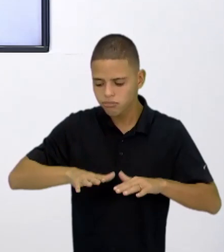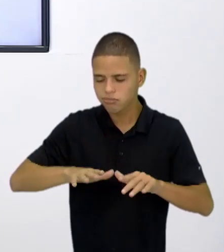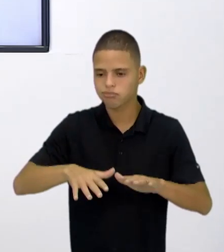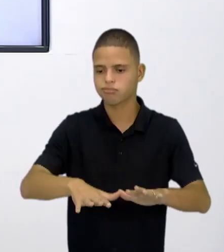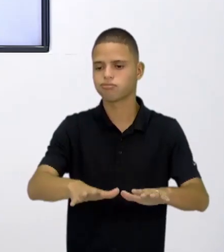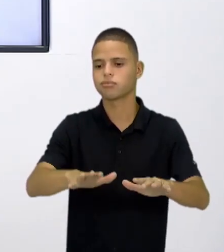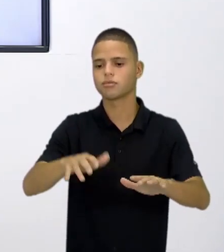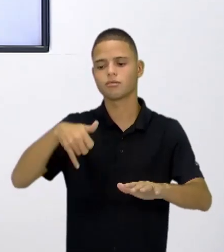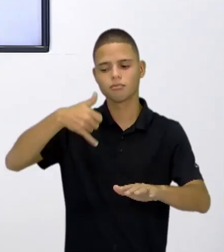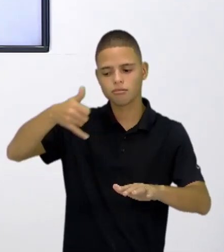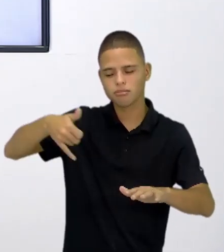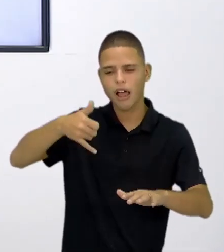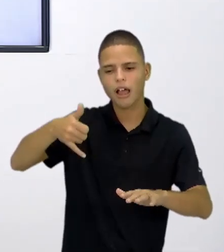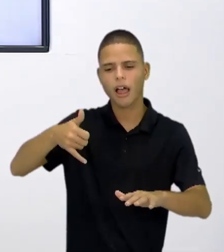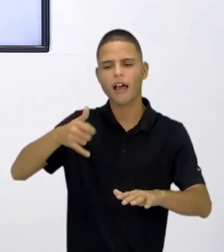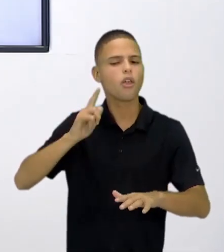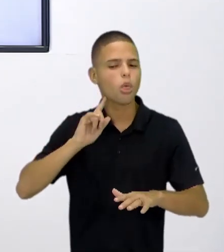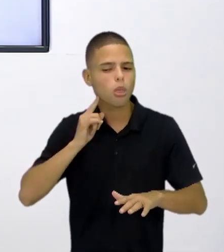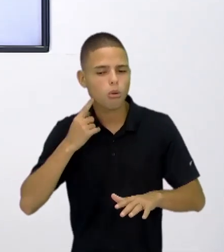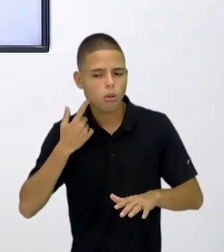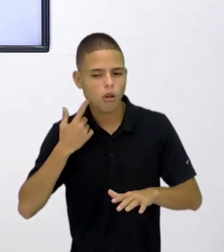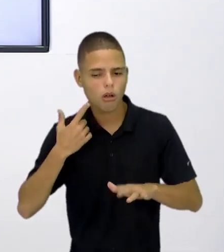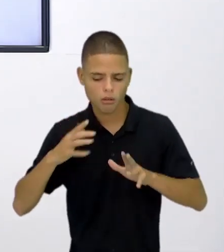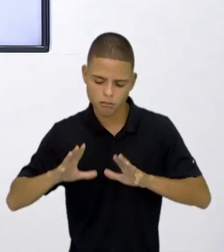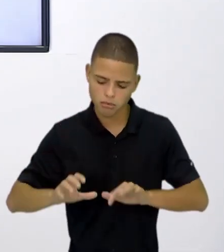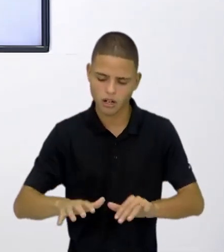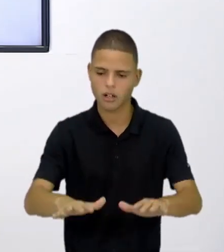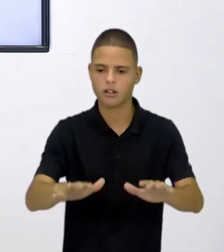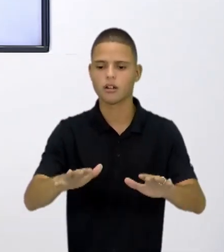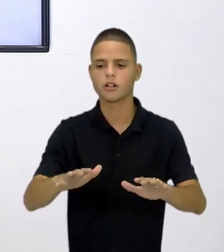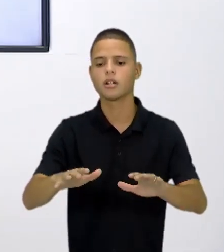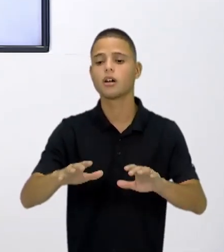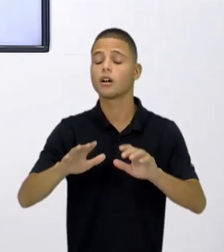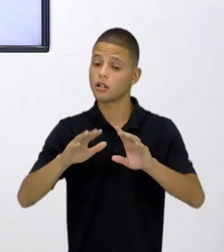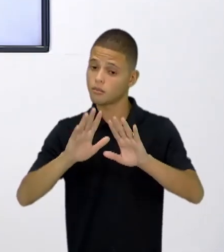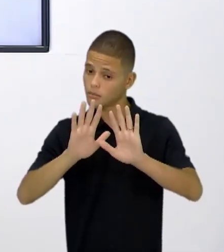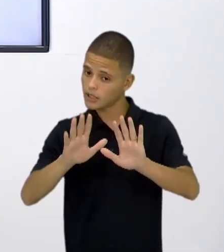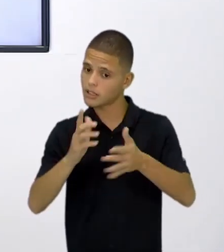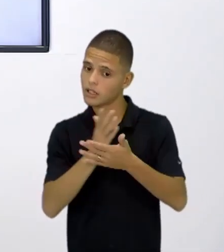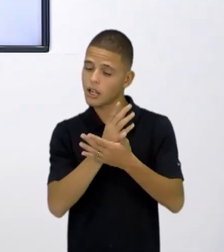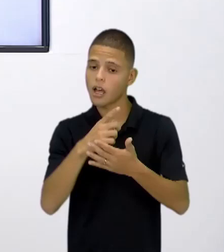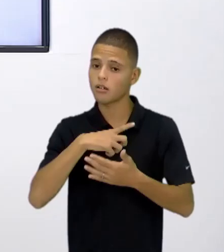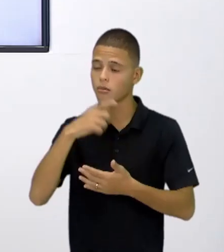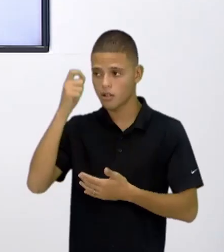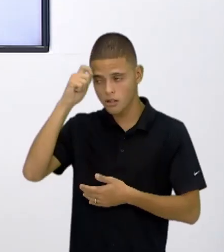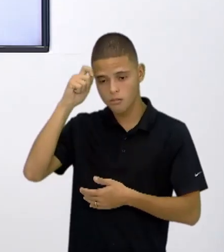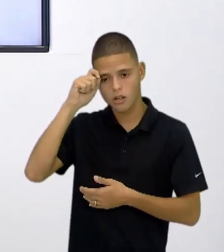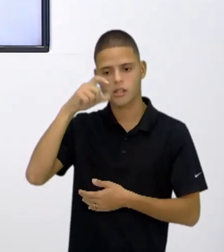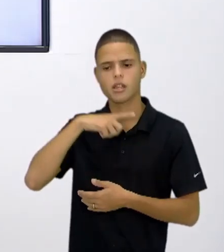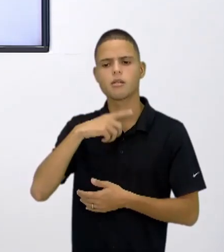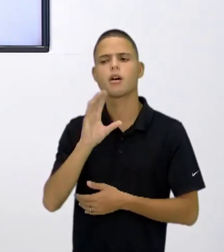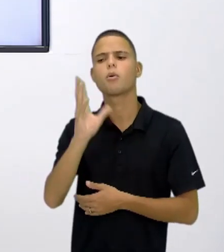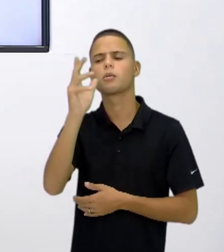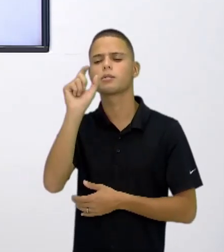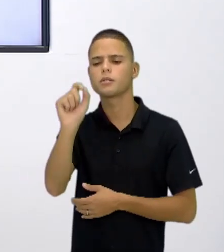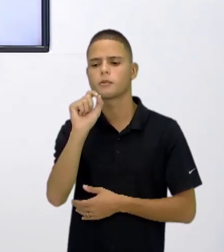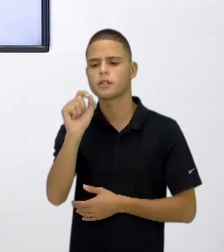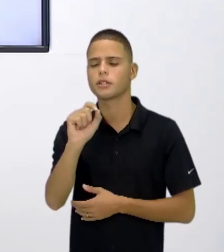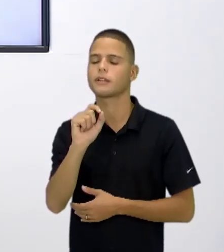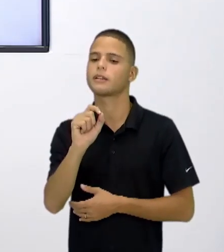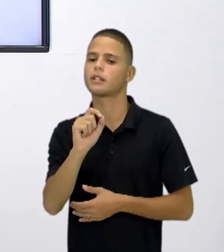essas informações. Então, tivemos informações explícitas e levantamento de hipóteses. O que será que ocorreu, né, que